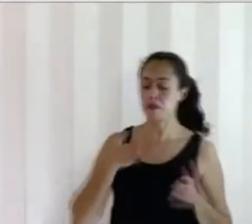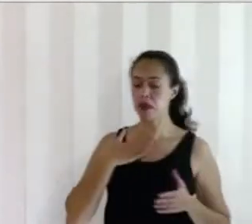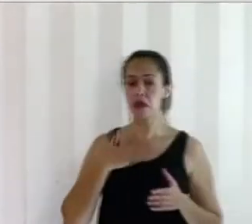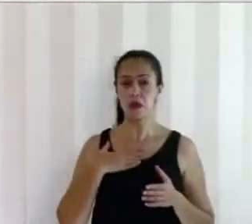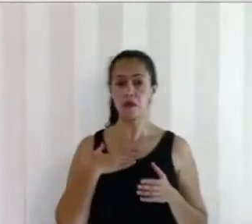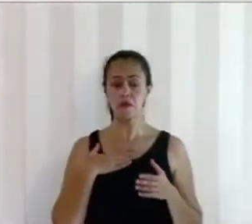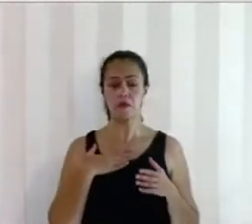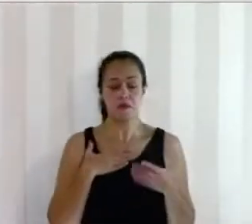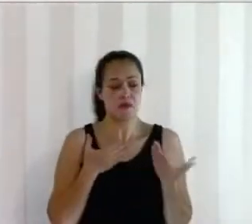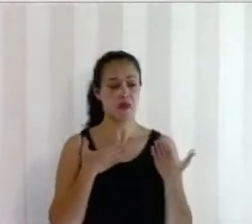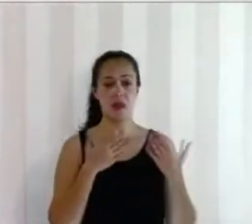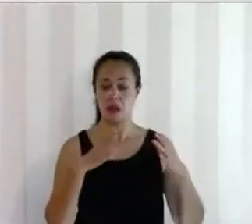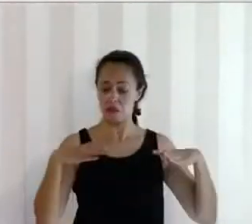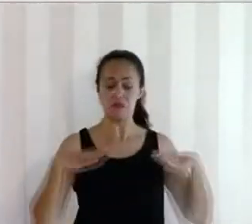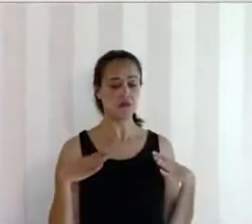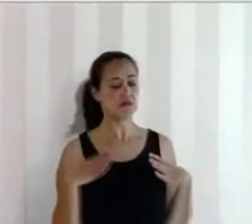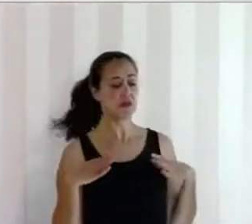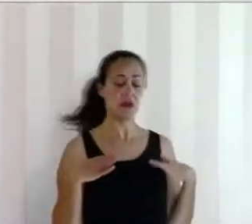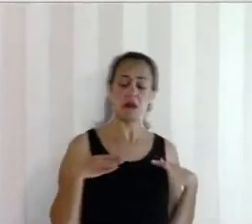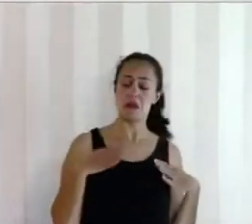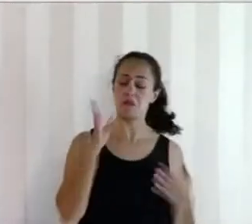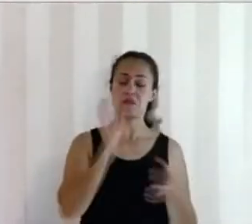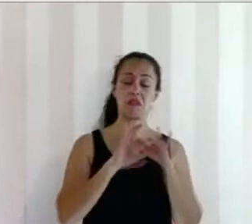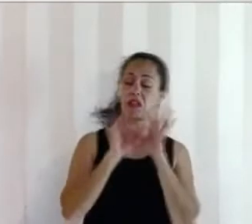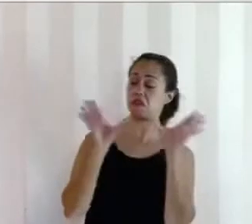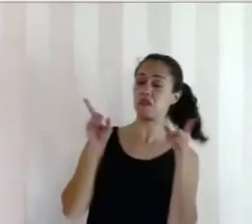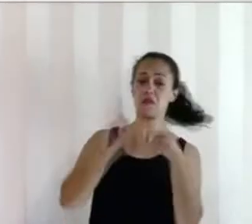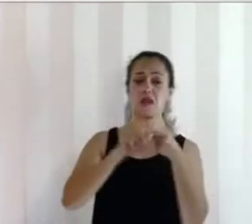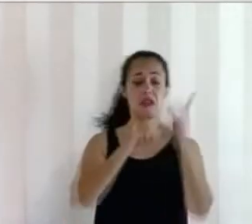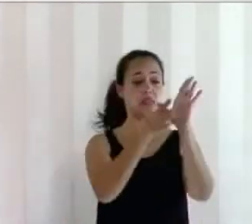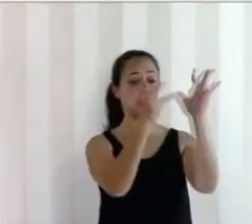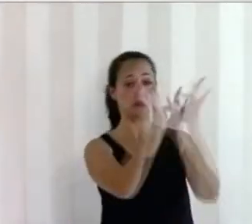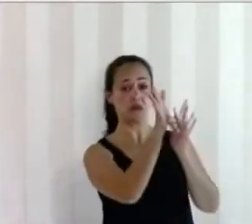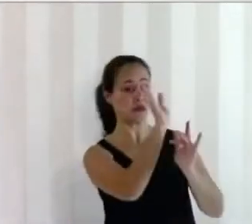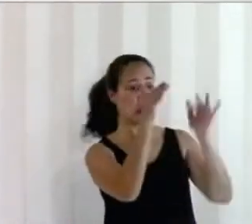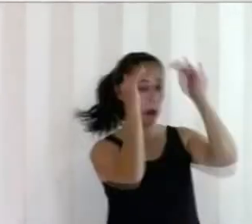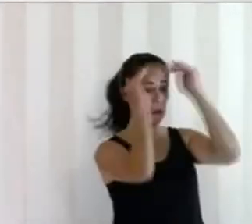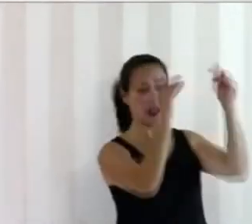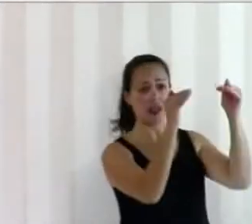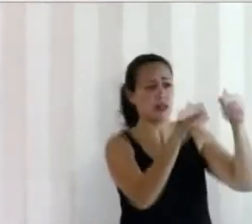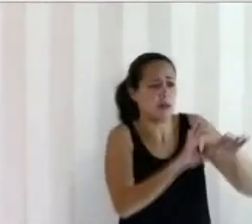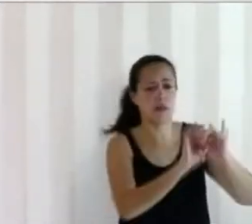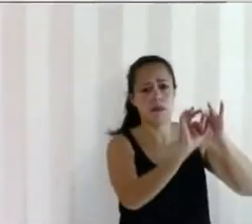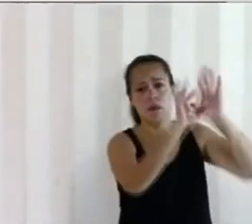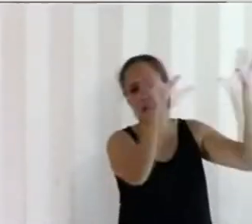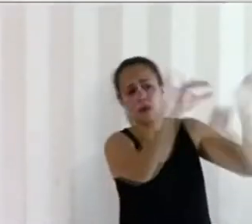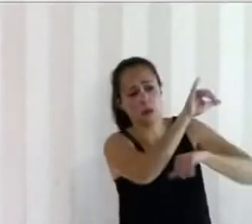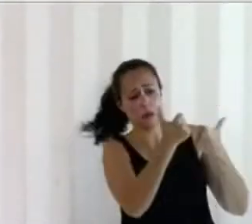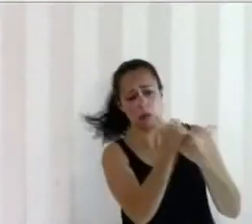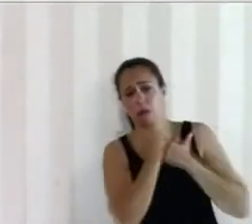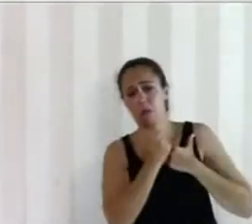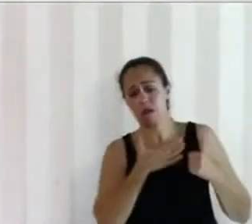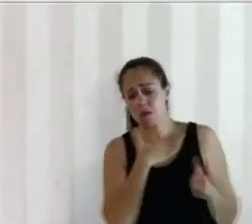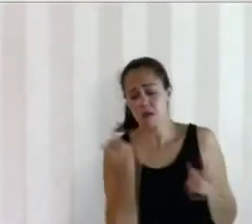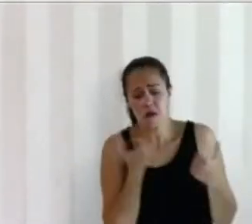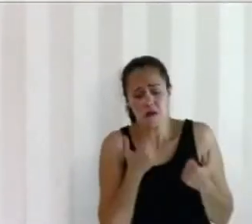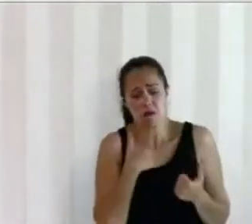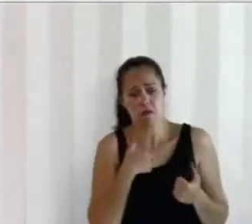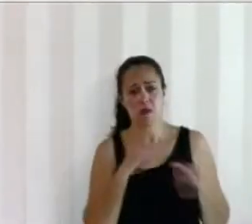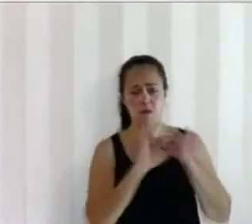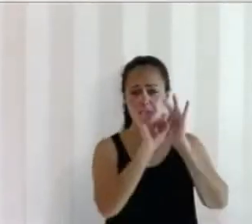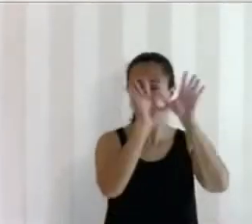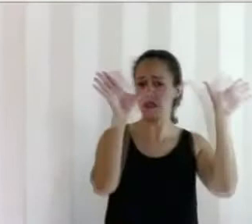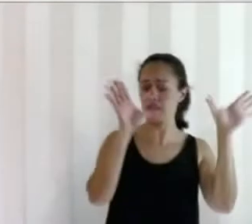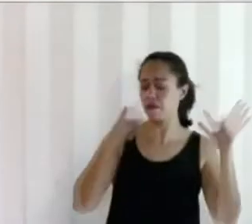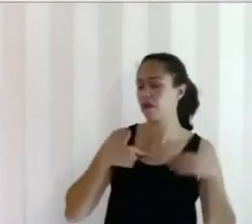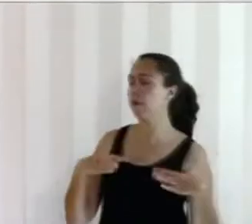lei, então nós não precisamos mais obedecer aos deveres, às instruções.